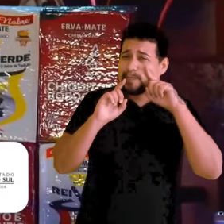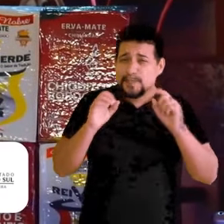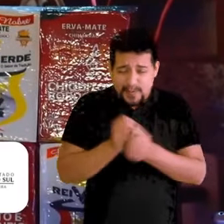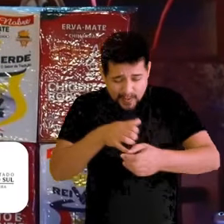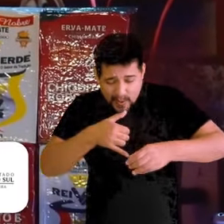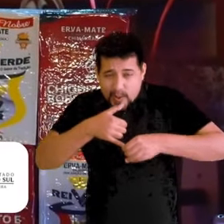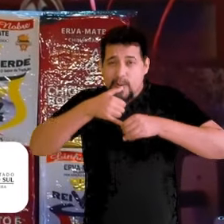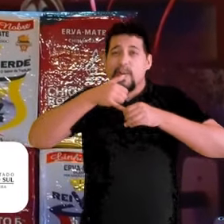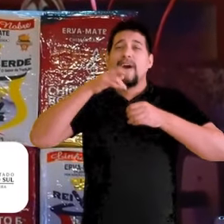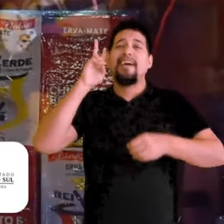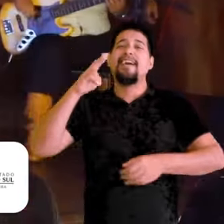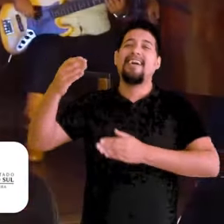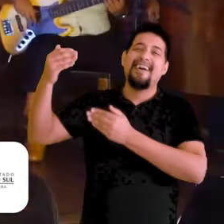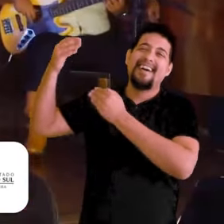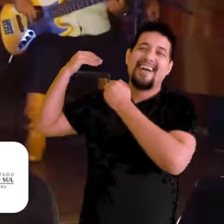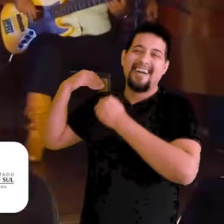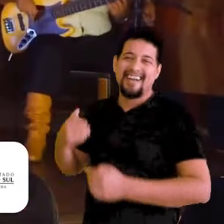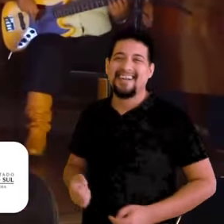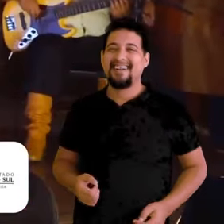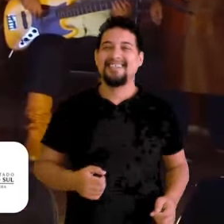ao chimarrão.